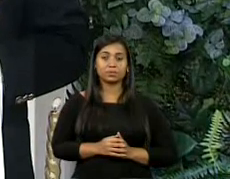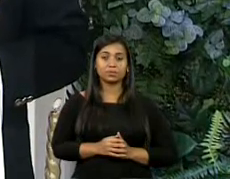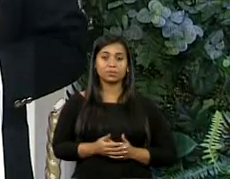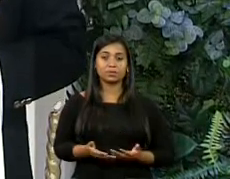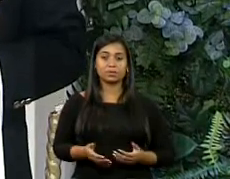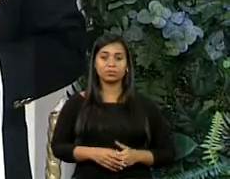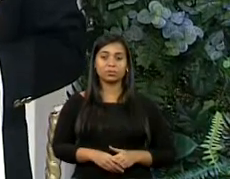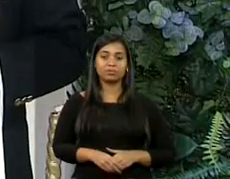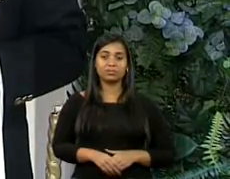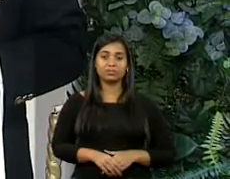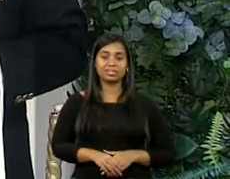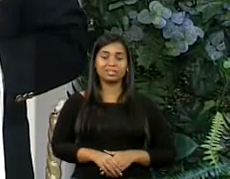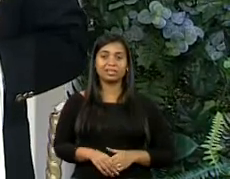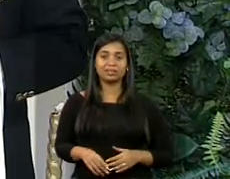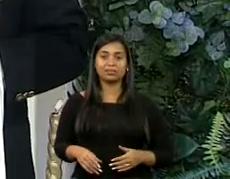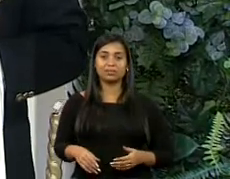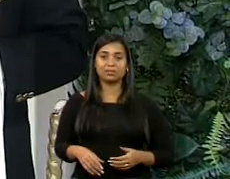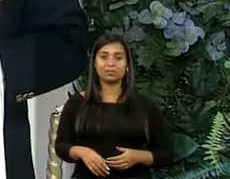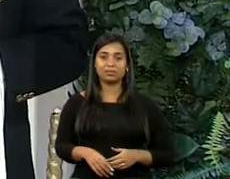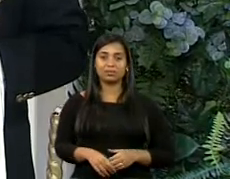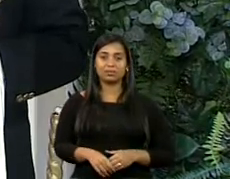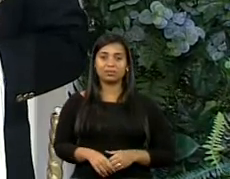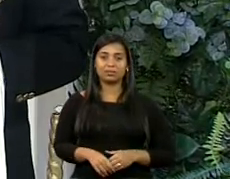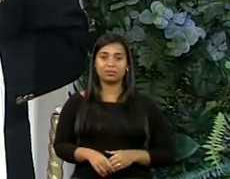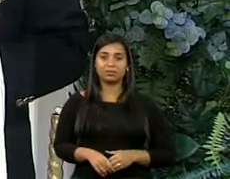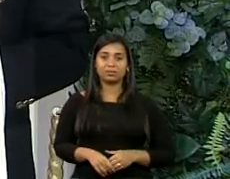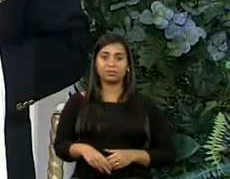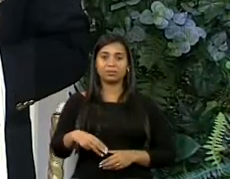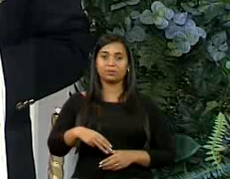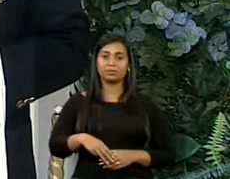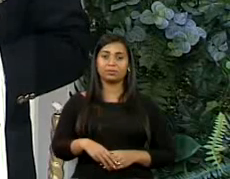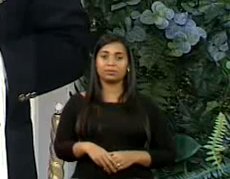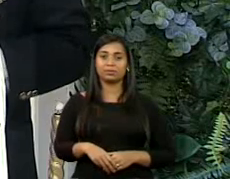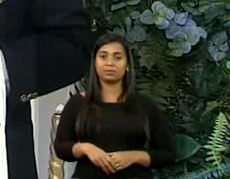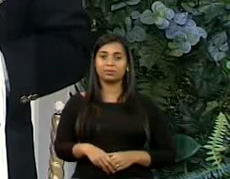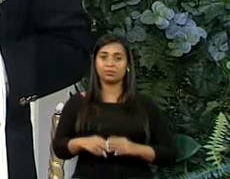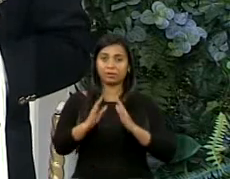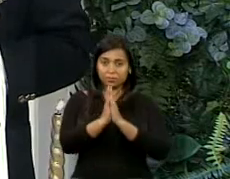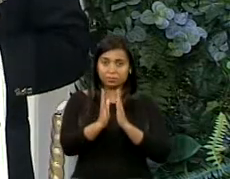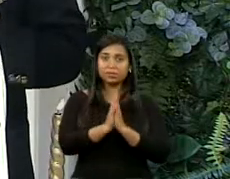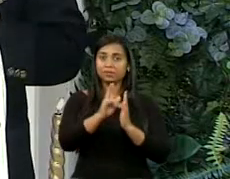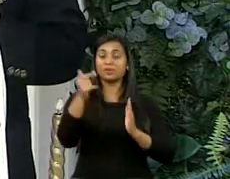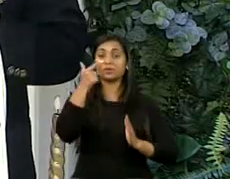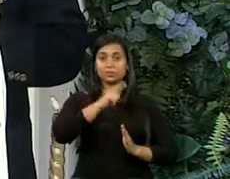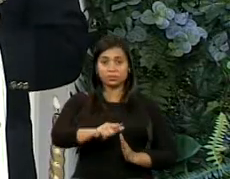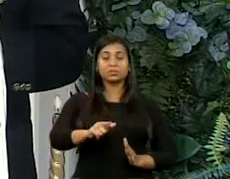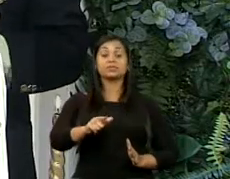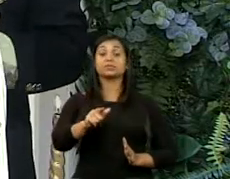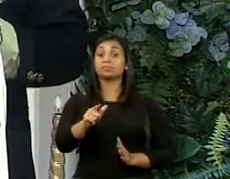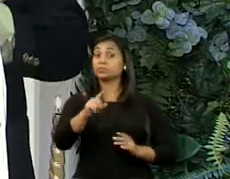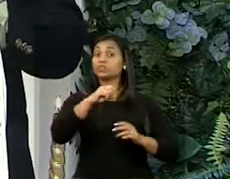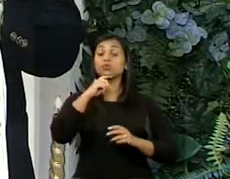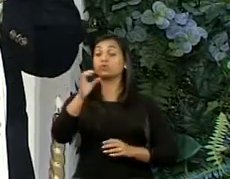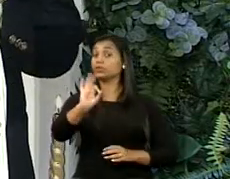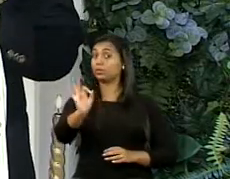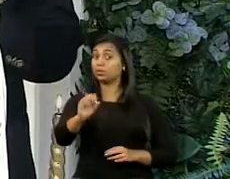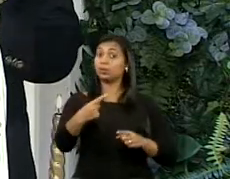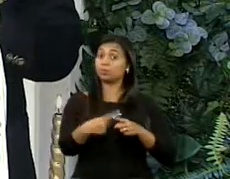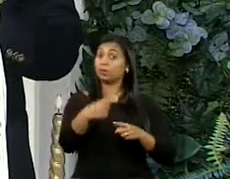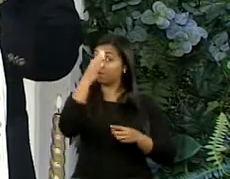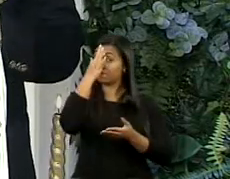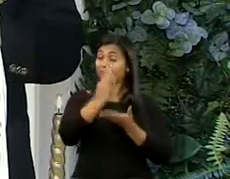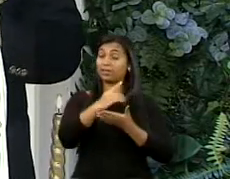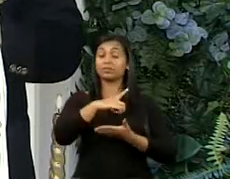e eu queria a bênção. Pia de Nossa Senhora das Graças que corresse tudo bem. Amém. Vai ocorrer. Tenha, não tenha dúvidas, só tenha